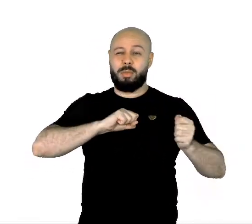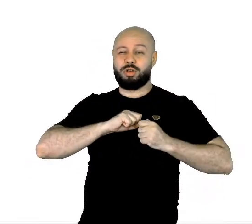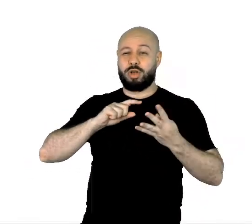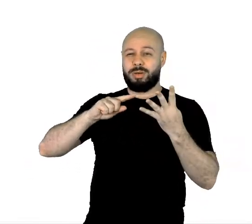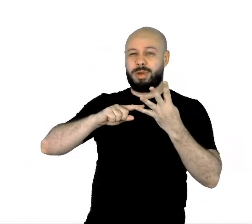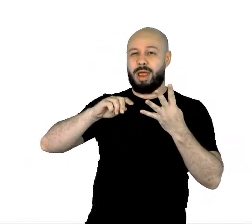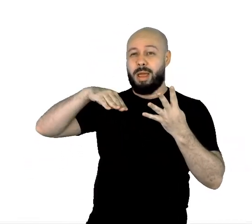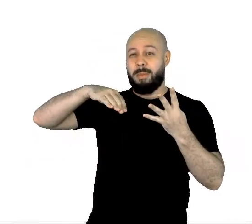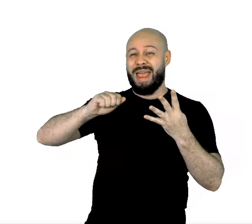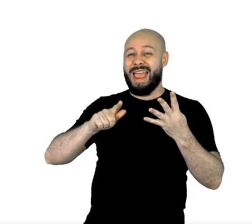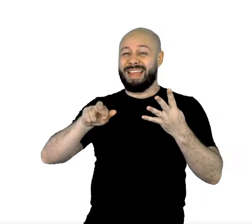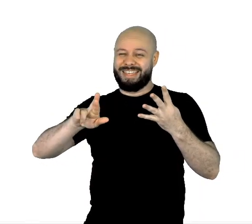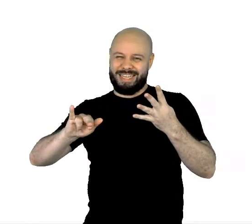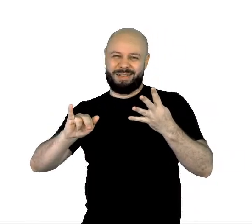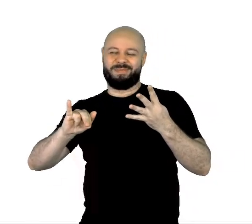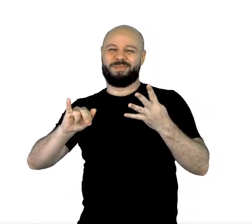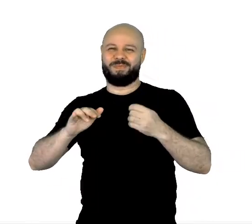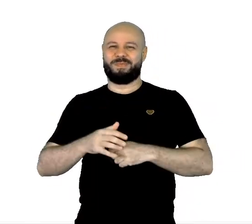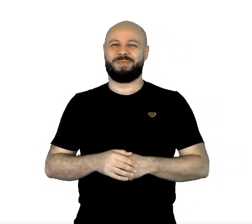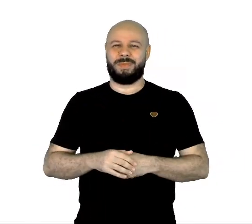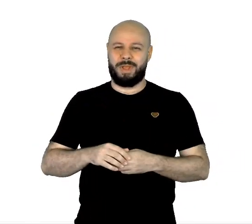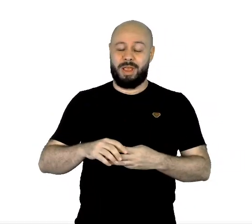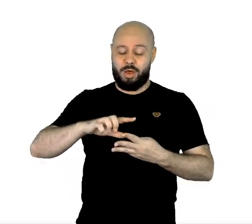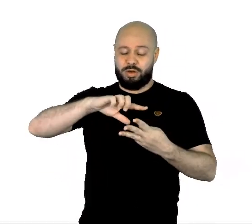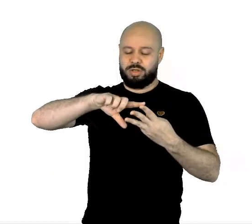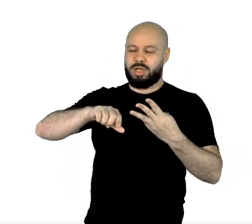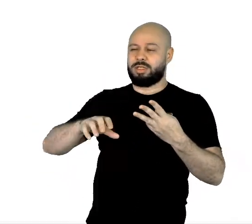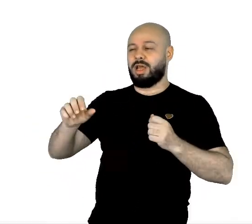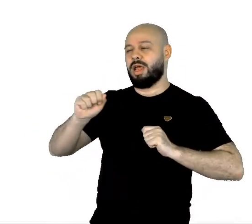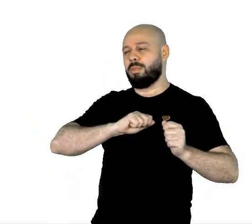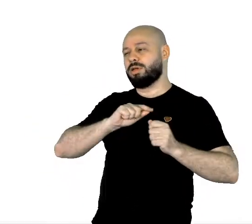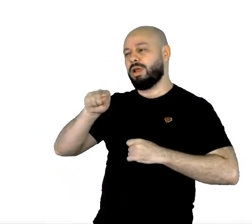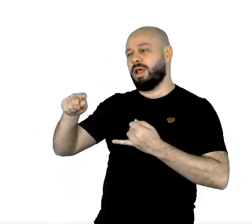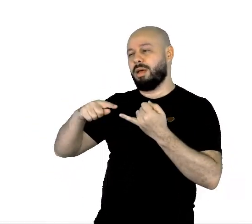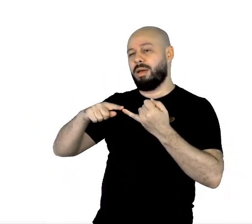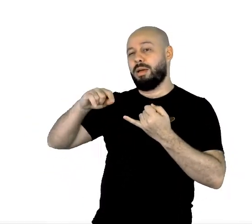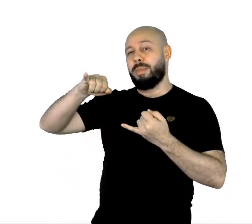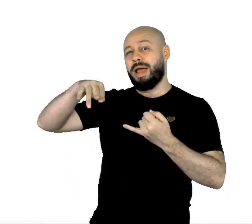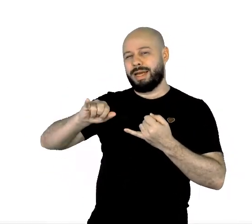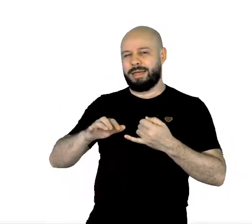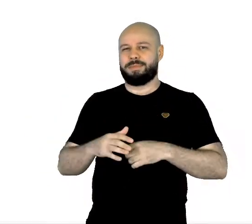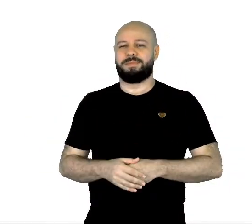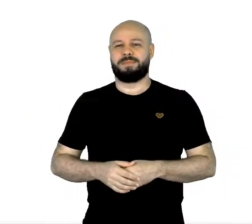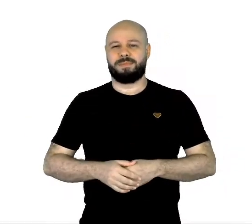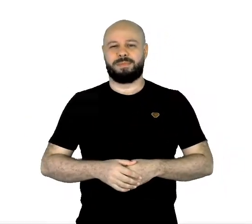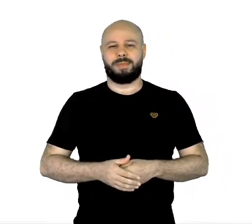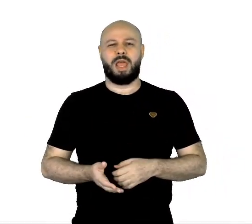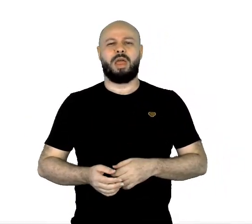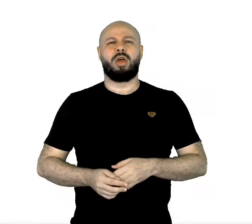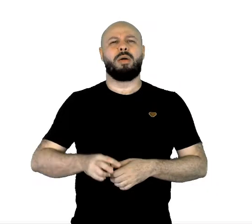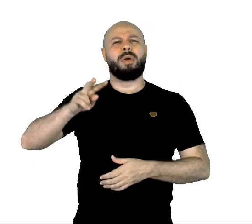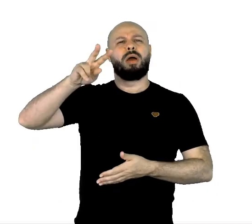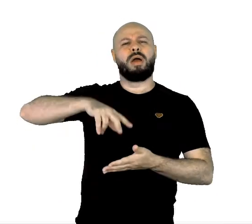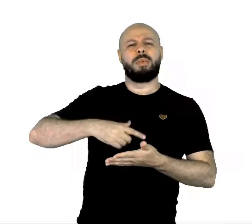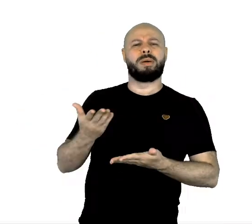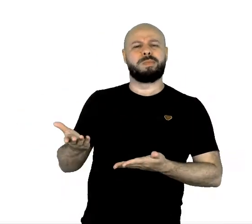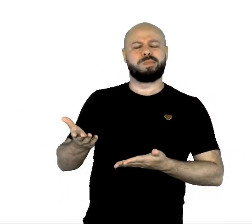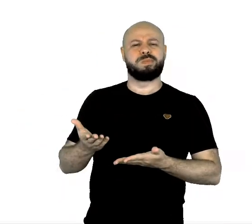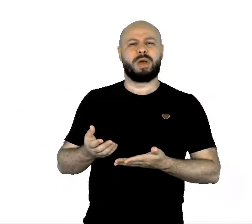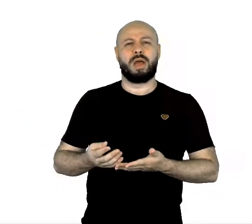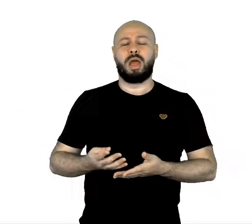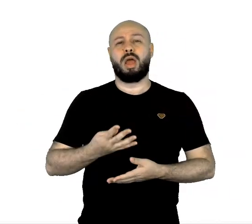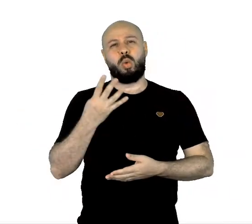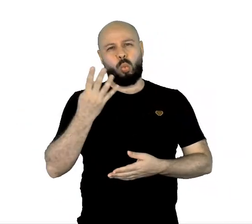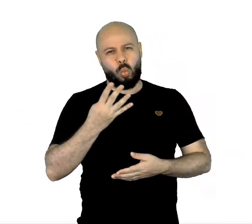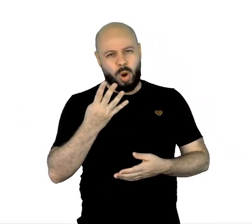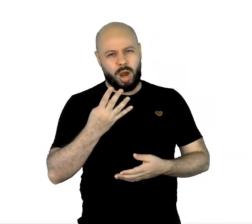garota do grupo. Então vamos lá indicar quais são os verbos aqui nesse resumo. É o 4º livro envolvendo o grupo Os Caras,